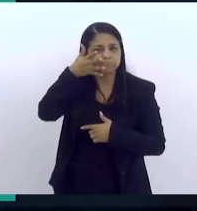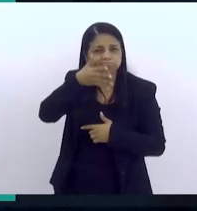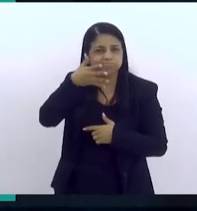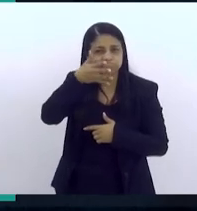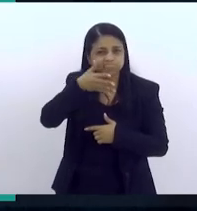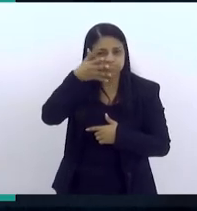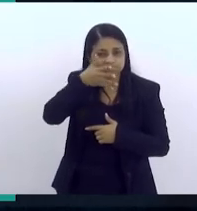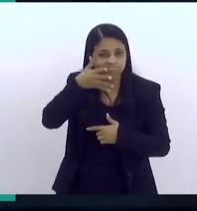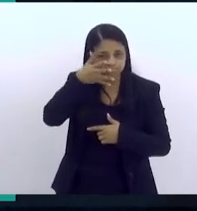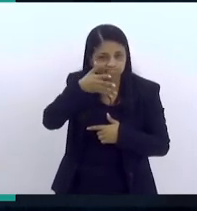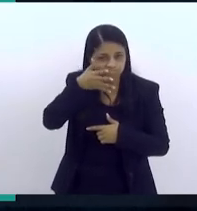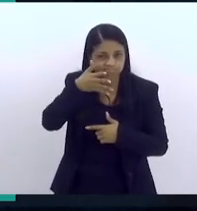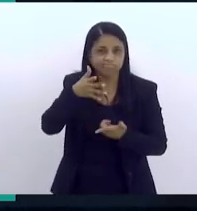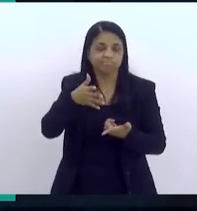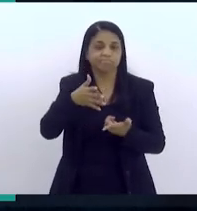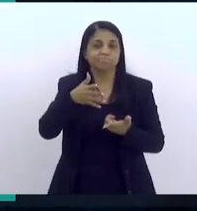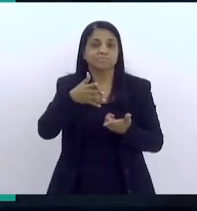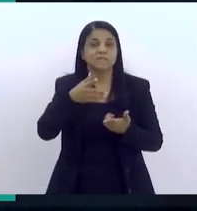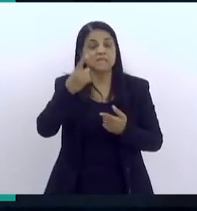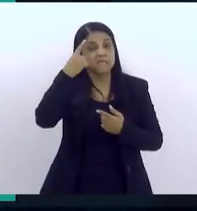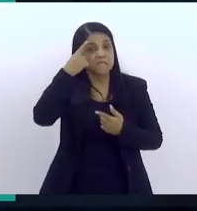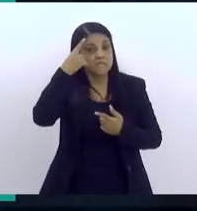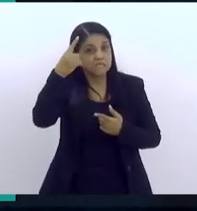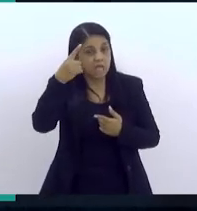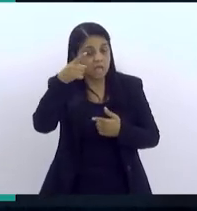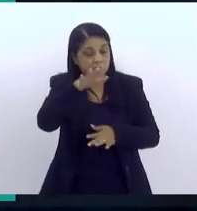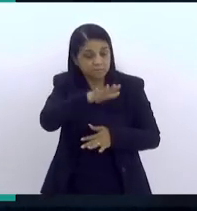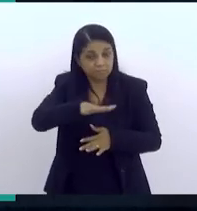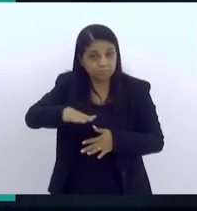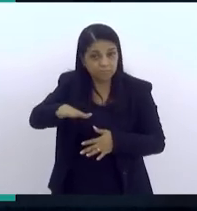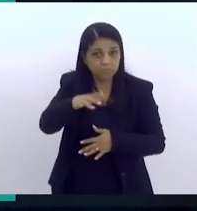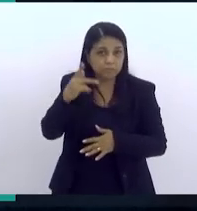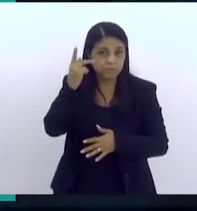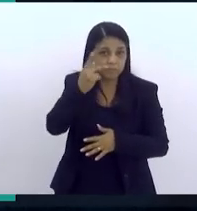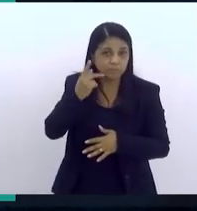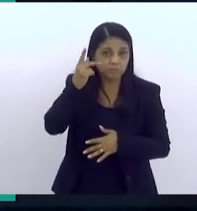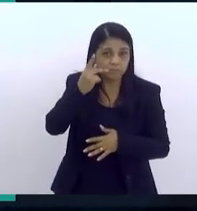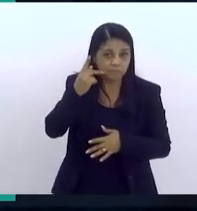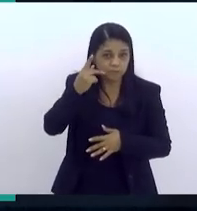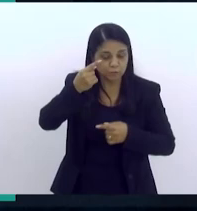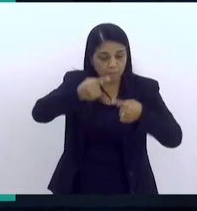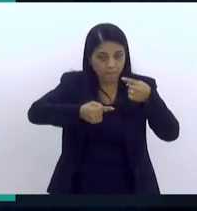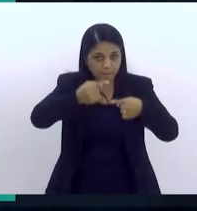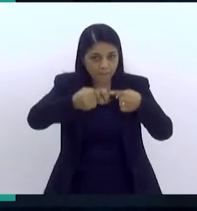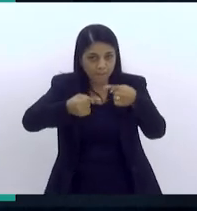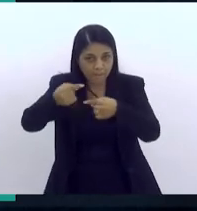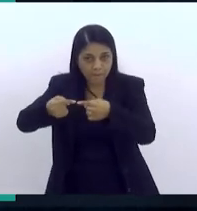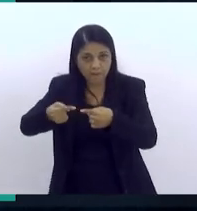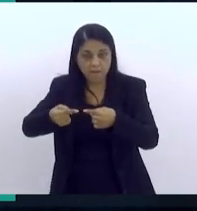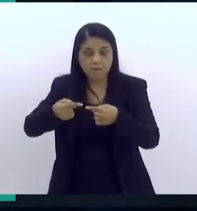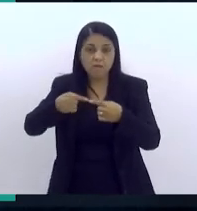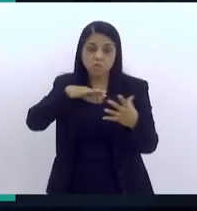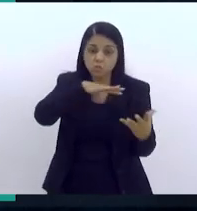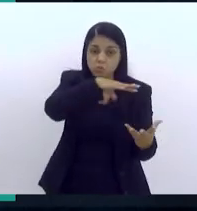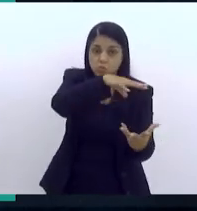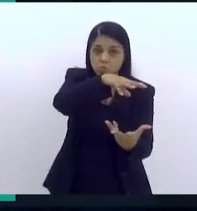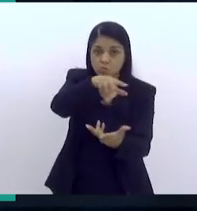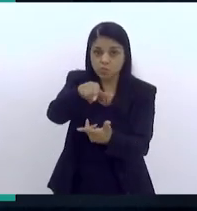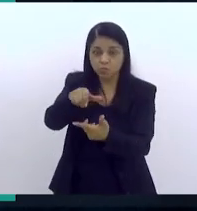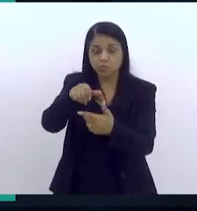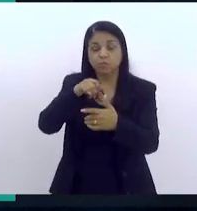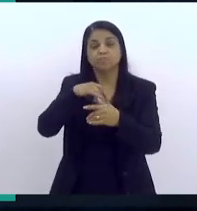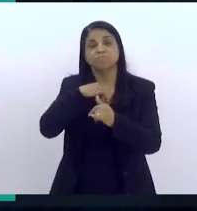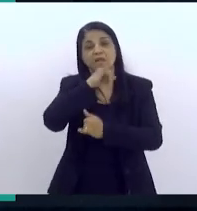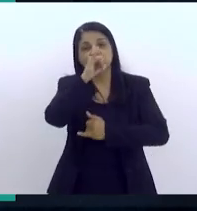também nessas ideias que têm permeado o ambiente político e que tem chegado em todo mundo através da internet